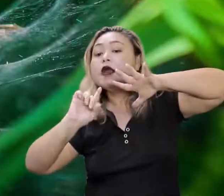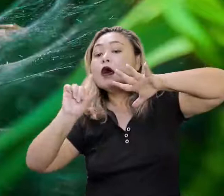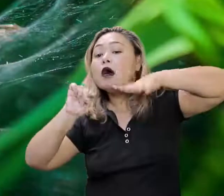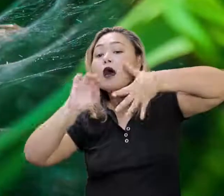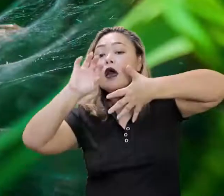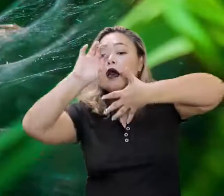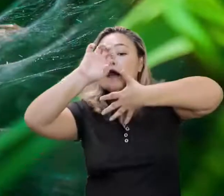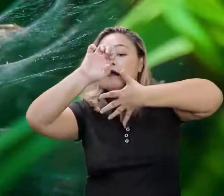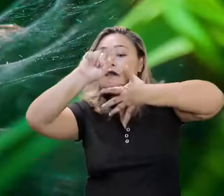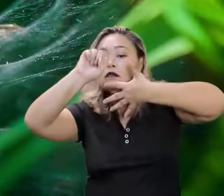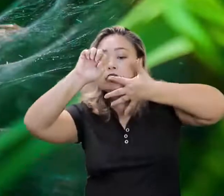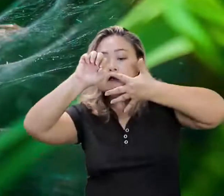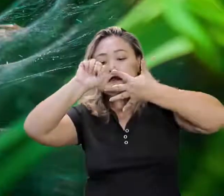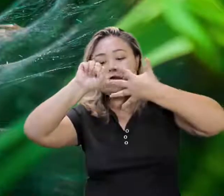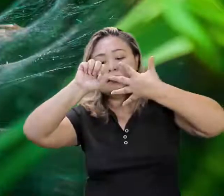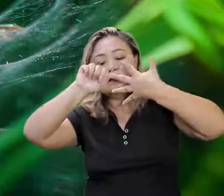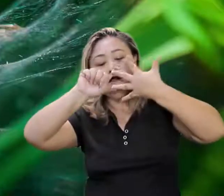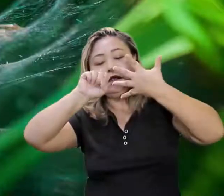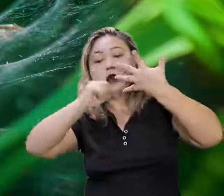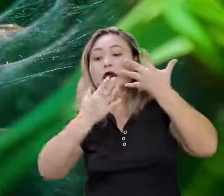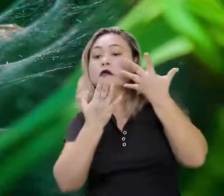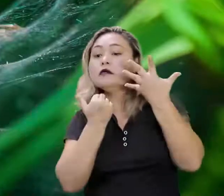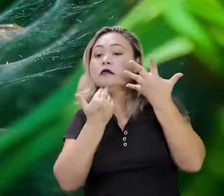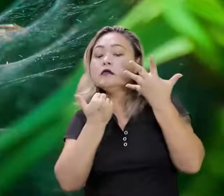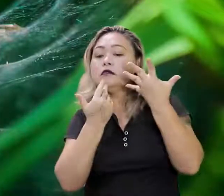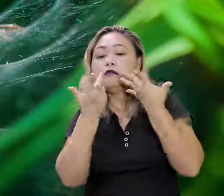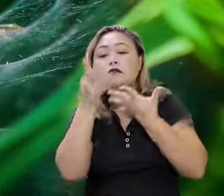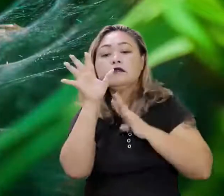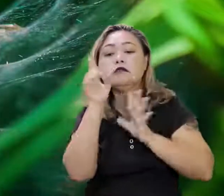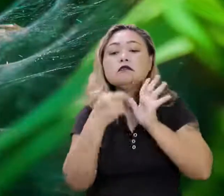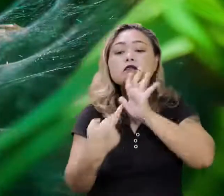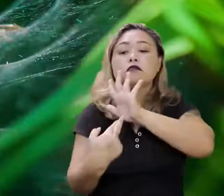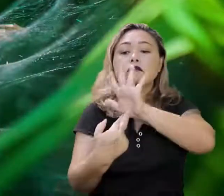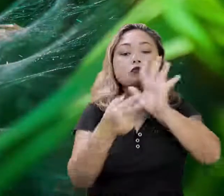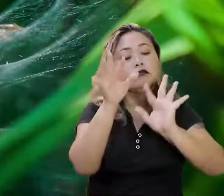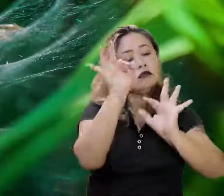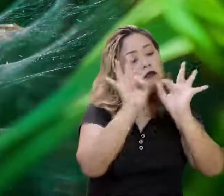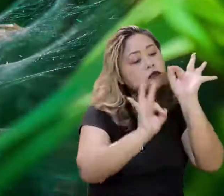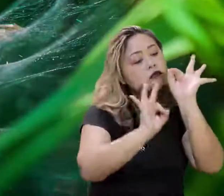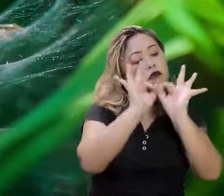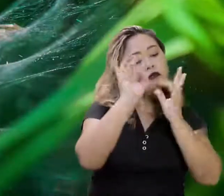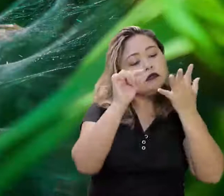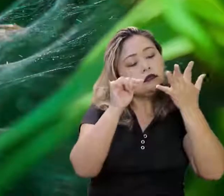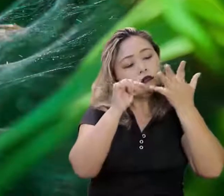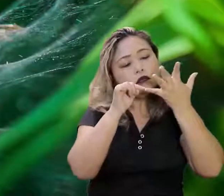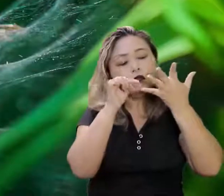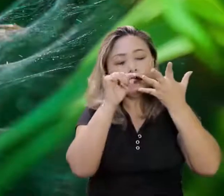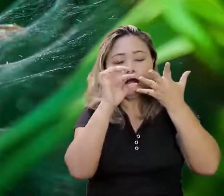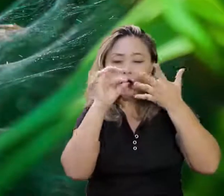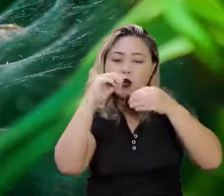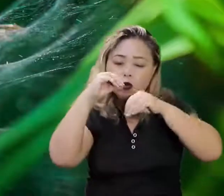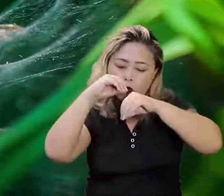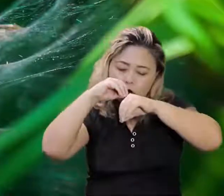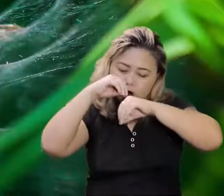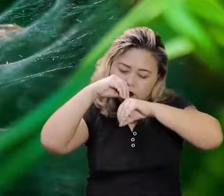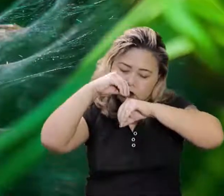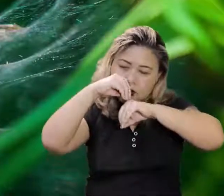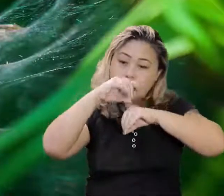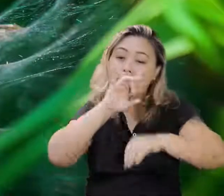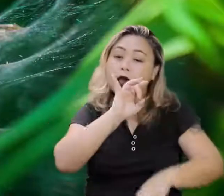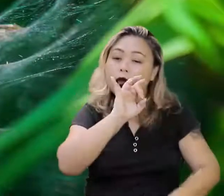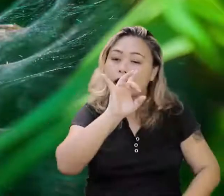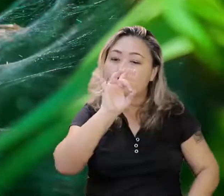alimentar representa a organização dos níveis de organismos, onde cada